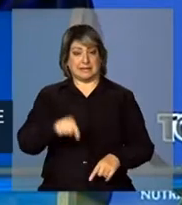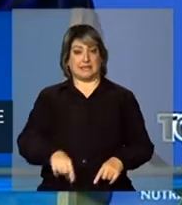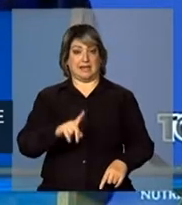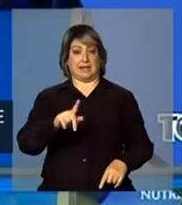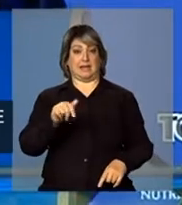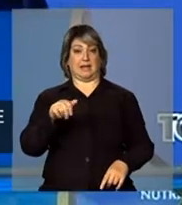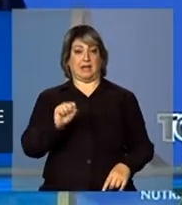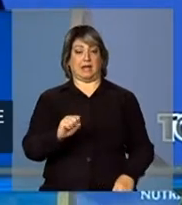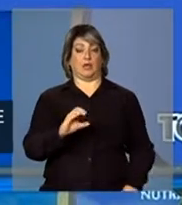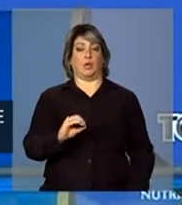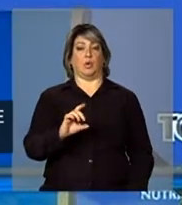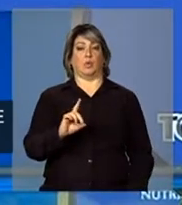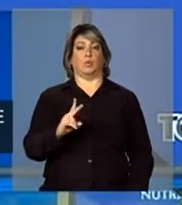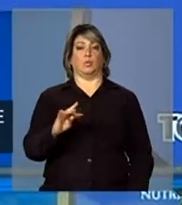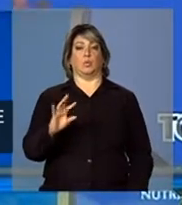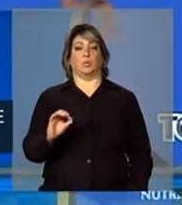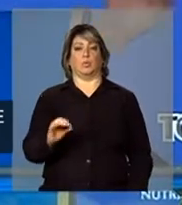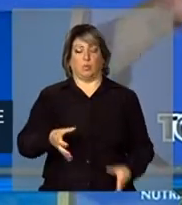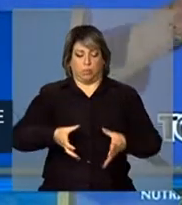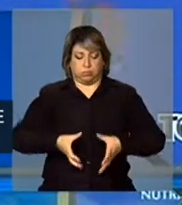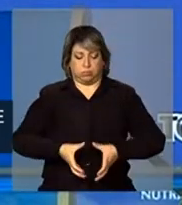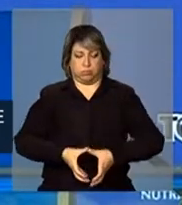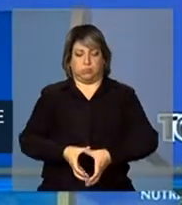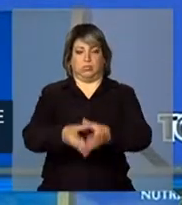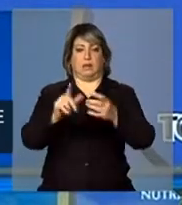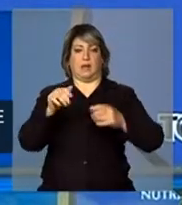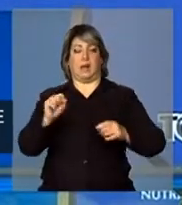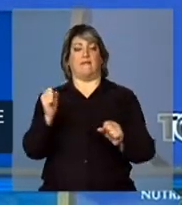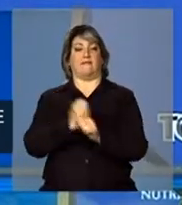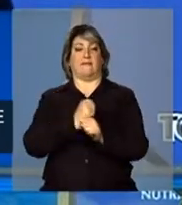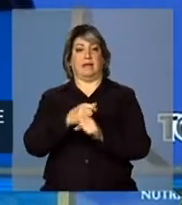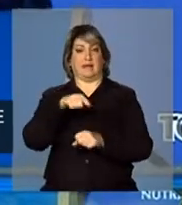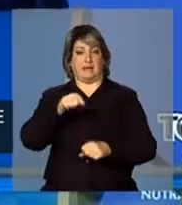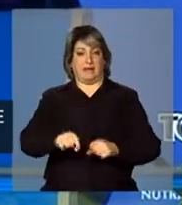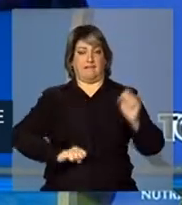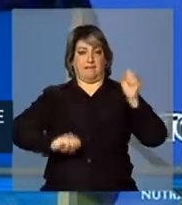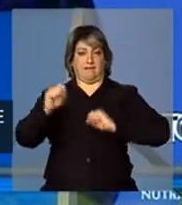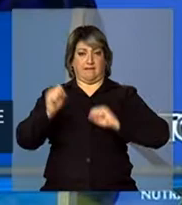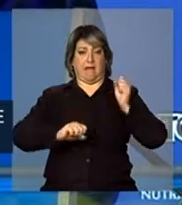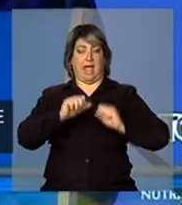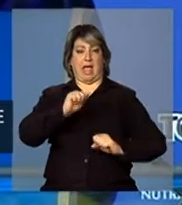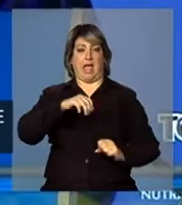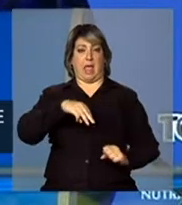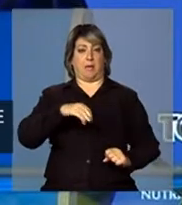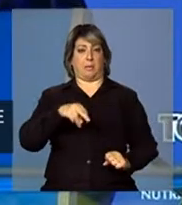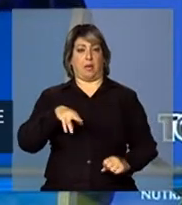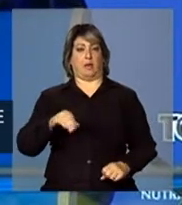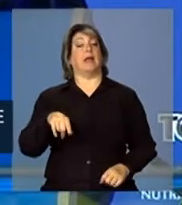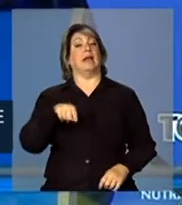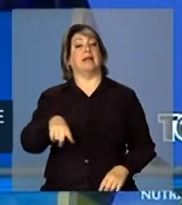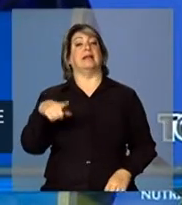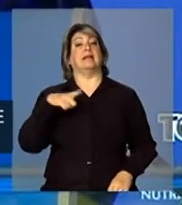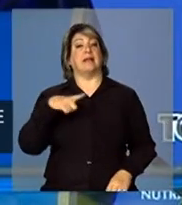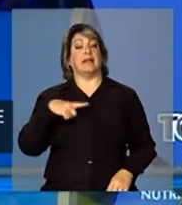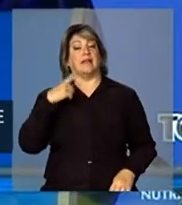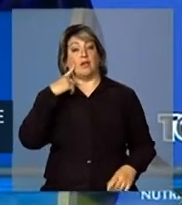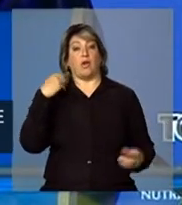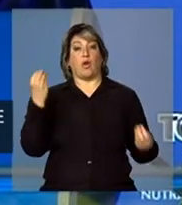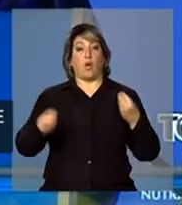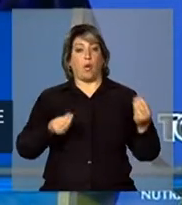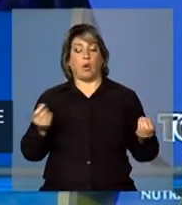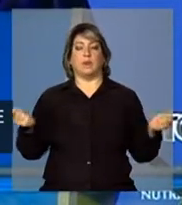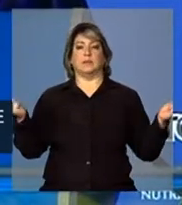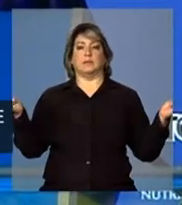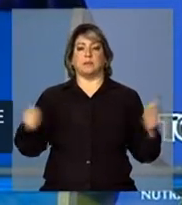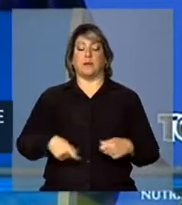gasoduto, que é um gasoduto para fazer essa fábrica de amônia, ele tem a possibilidade de ser o primeiro